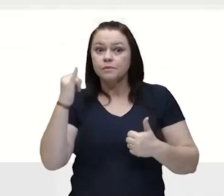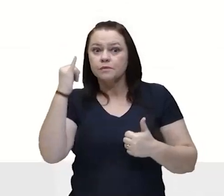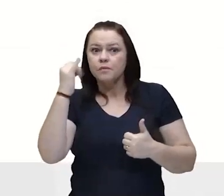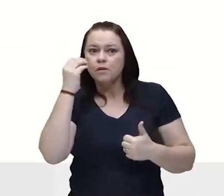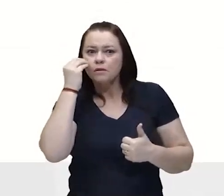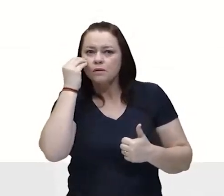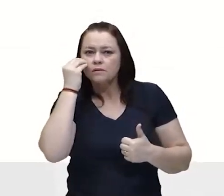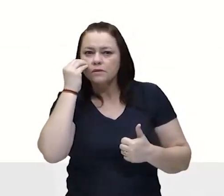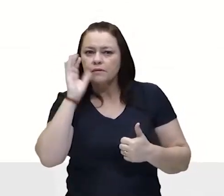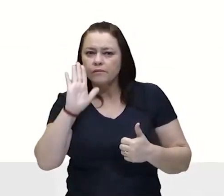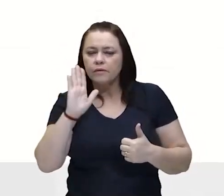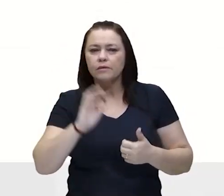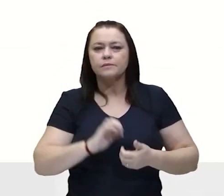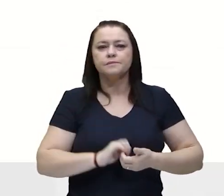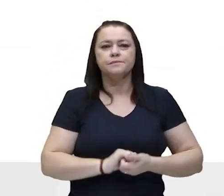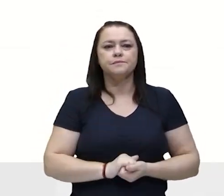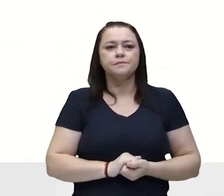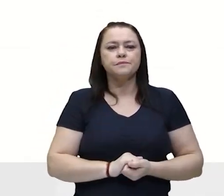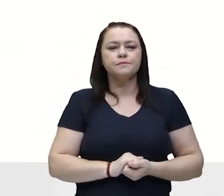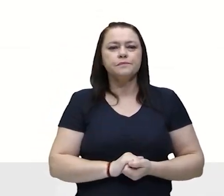amiguinho.